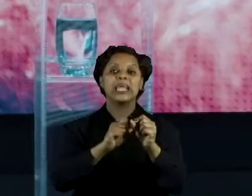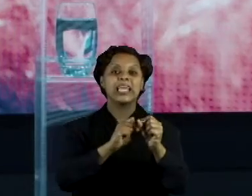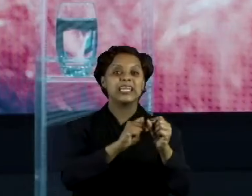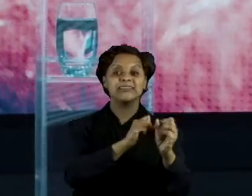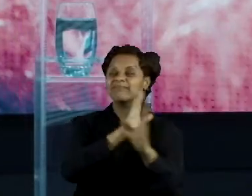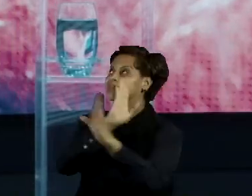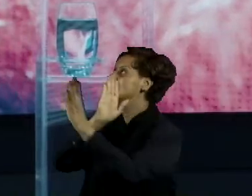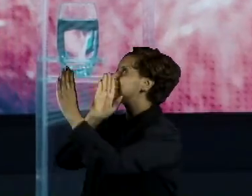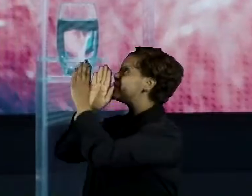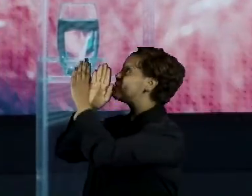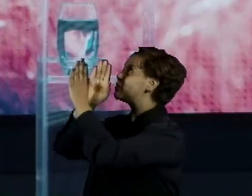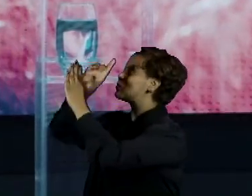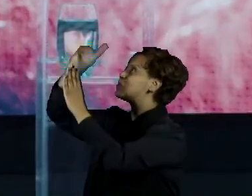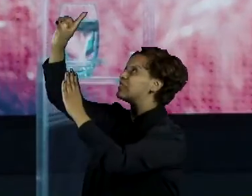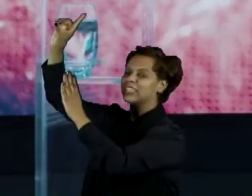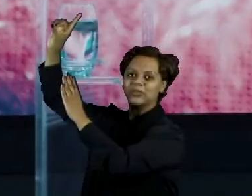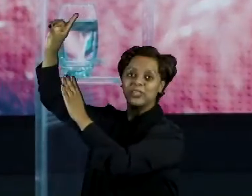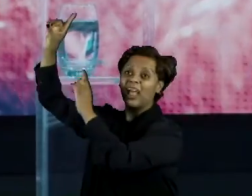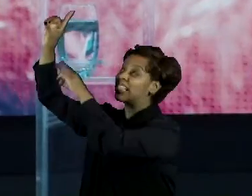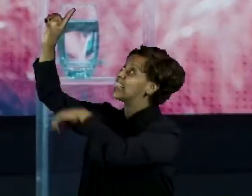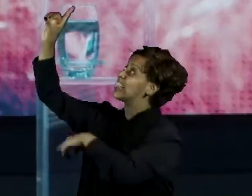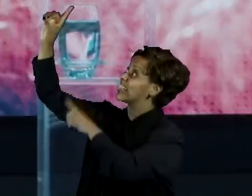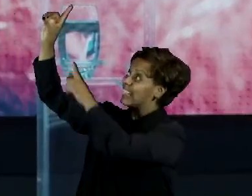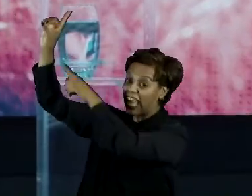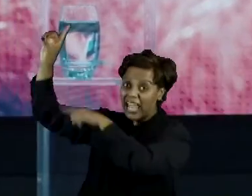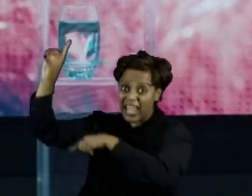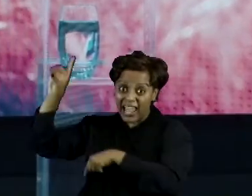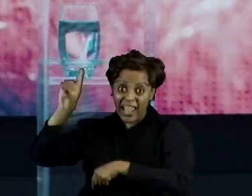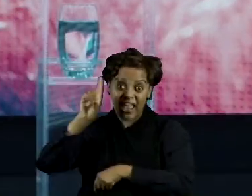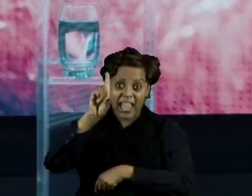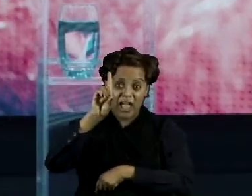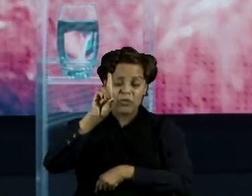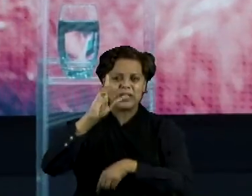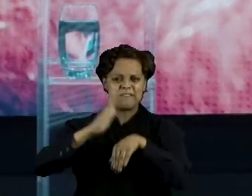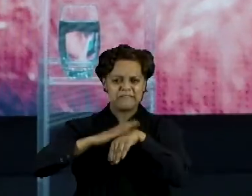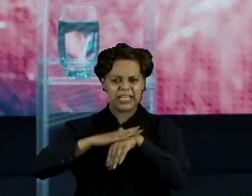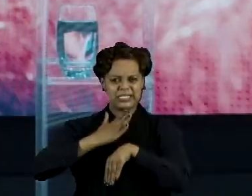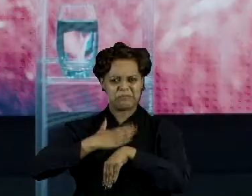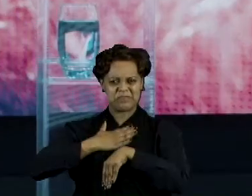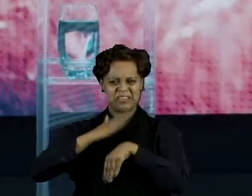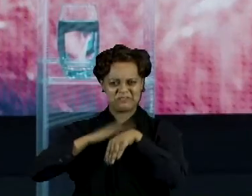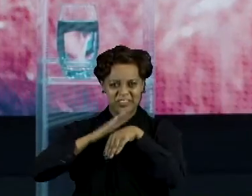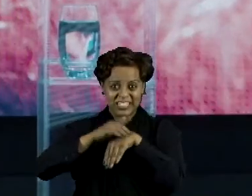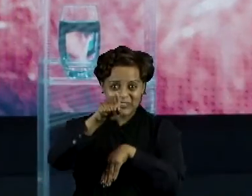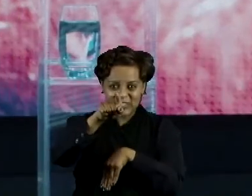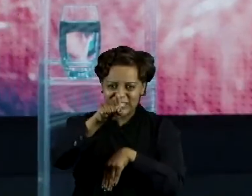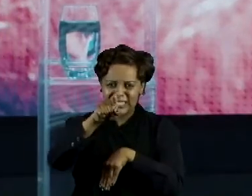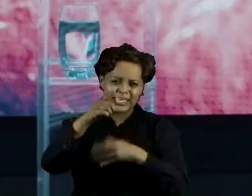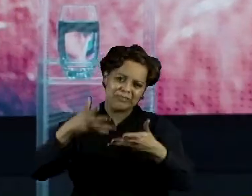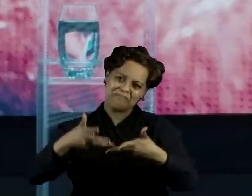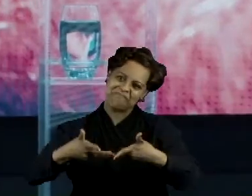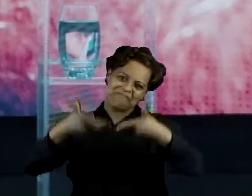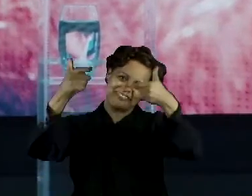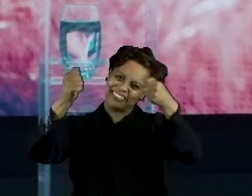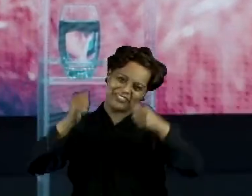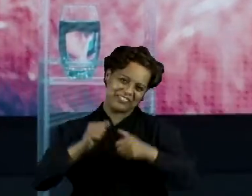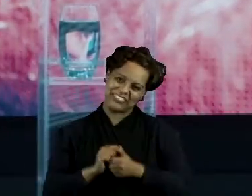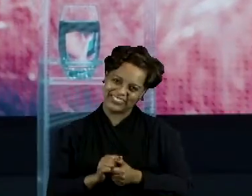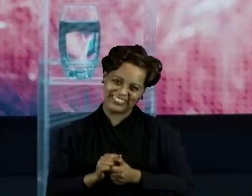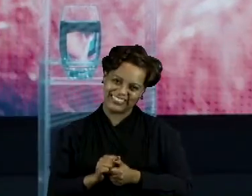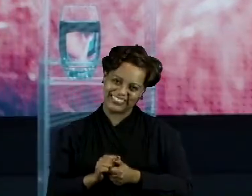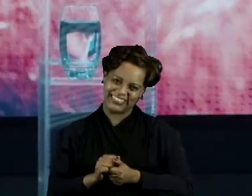Esse Deus que me fez e te fez é um Deus maravilhoso, que é como um